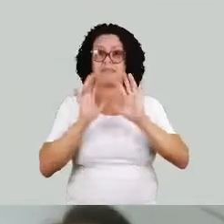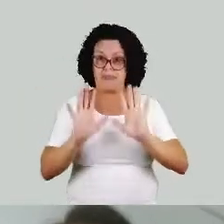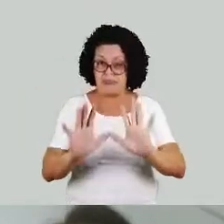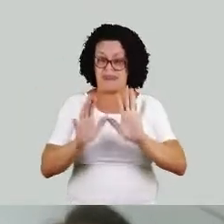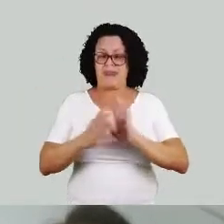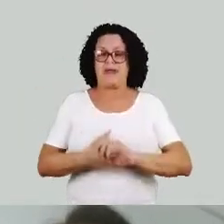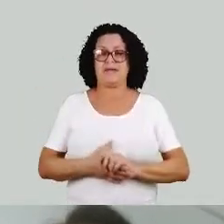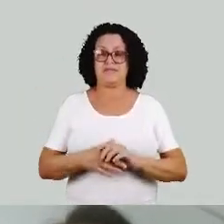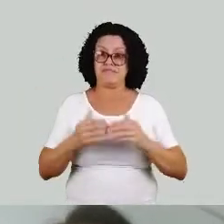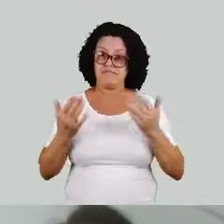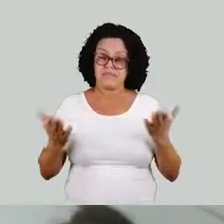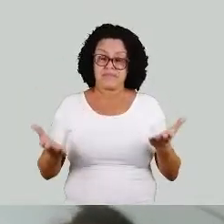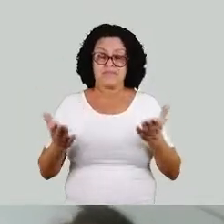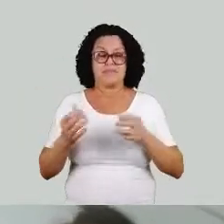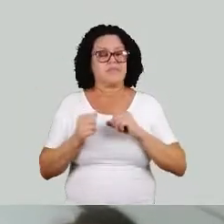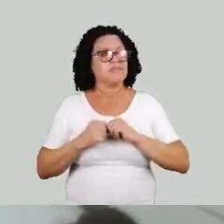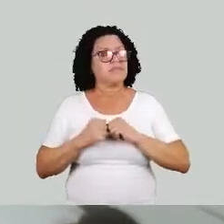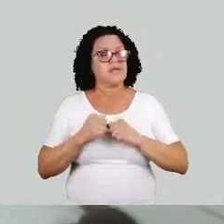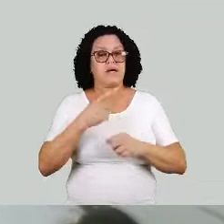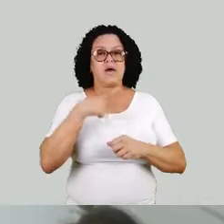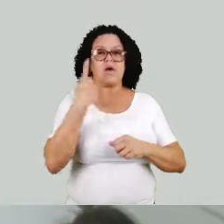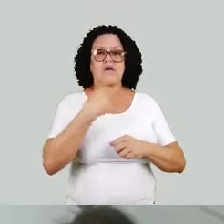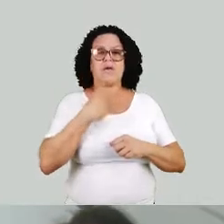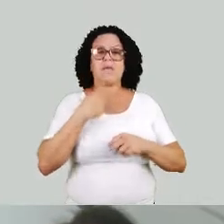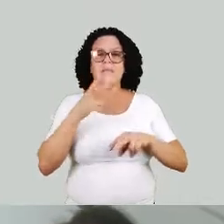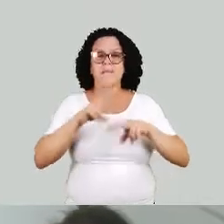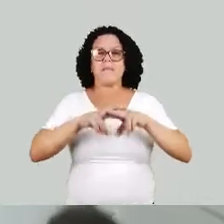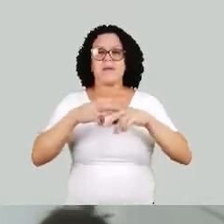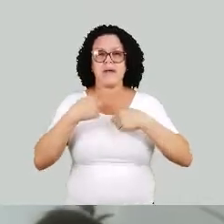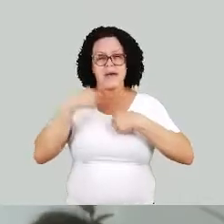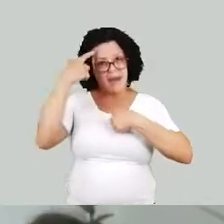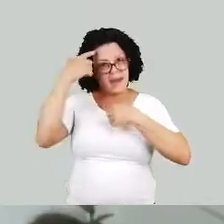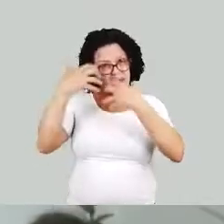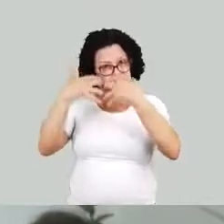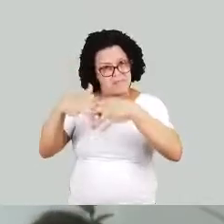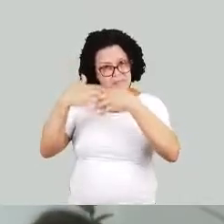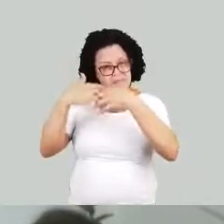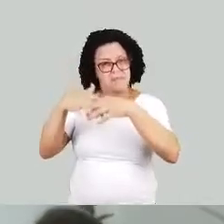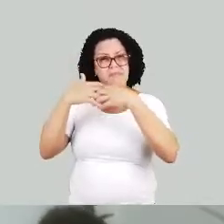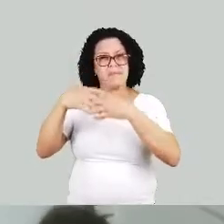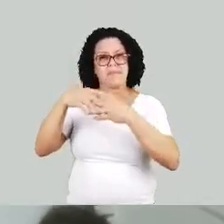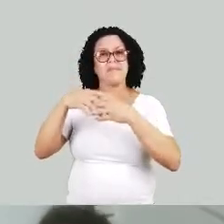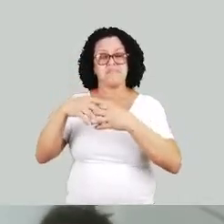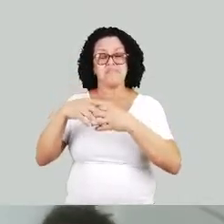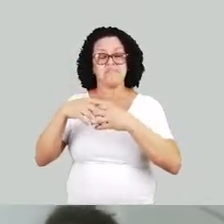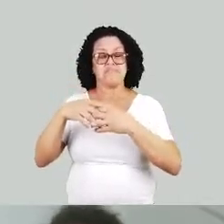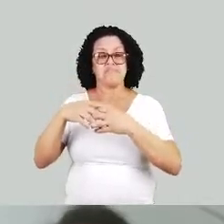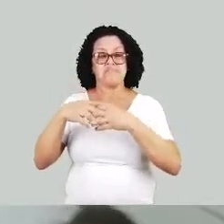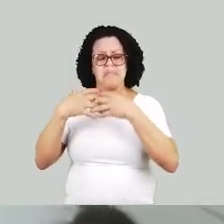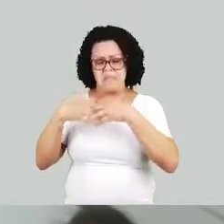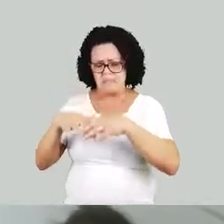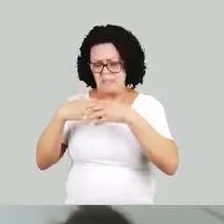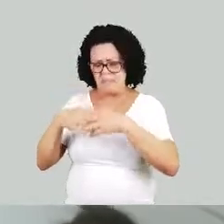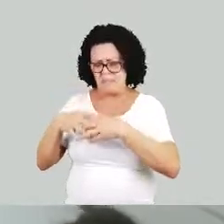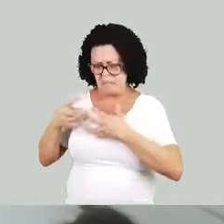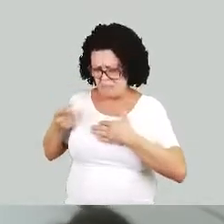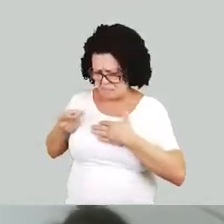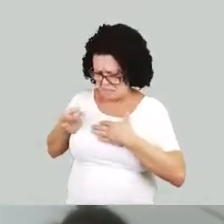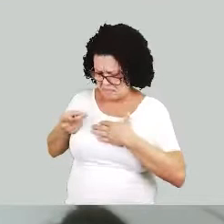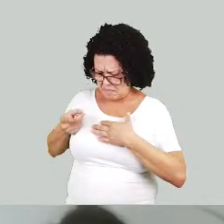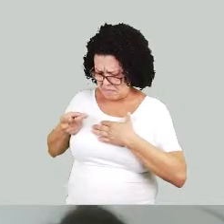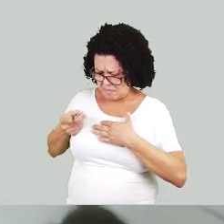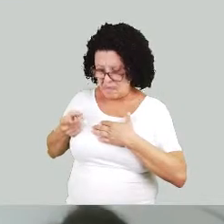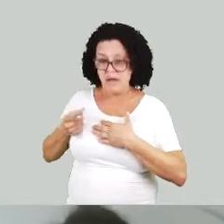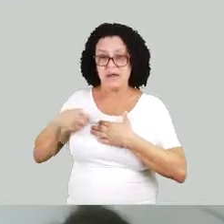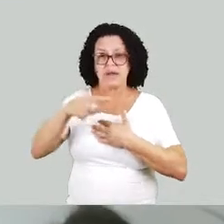Tá? Entretanto, nós aprisionamos mentalmente esse sentimento negativo e que